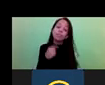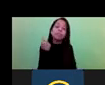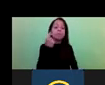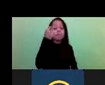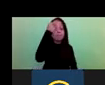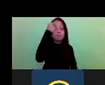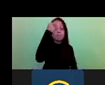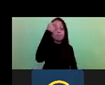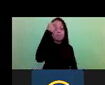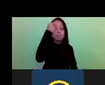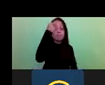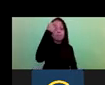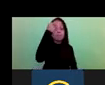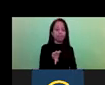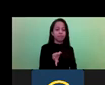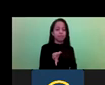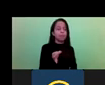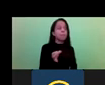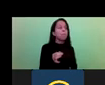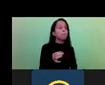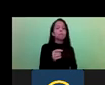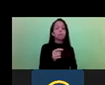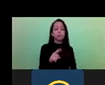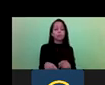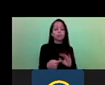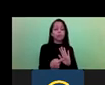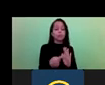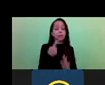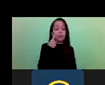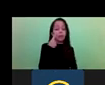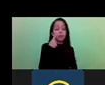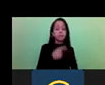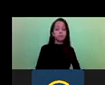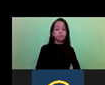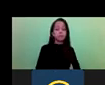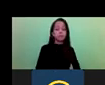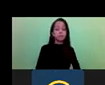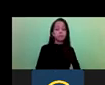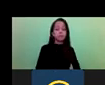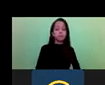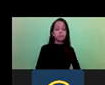pouco sobre... eu vou começar com velhos dilemas